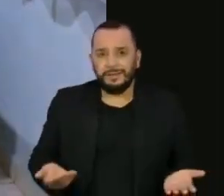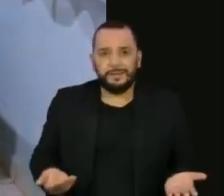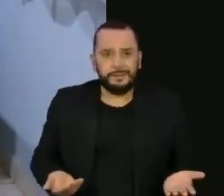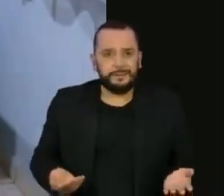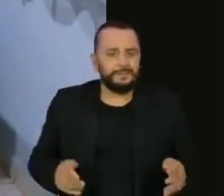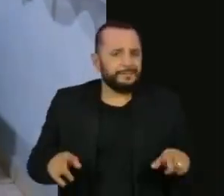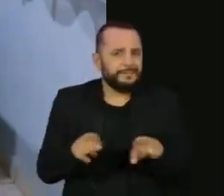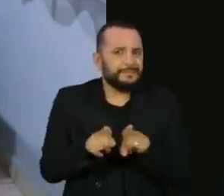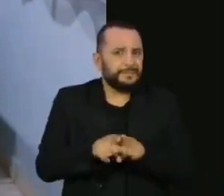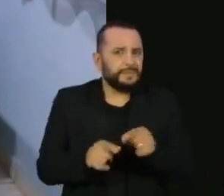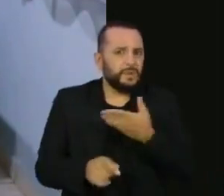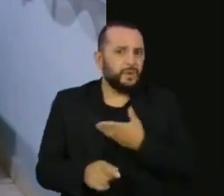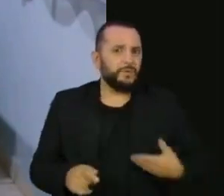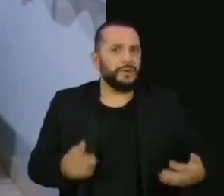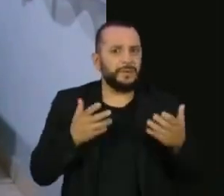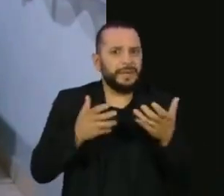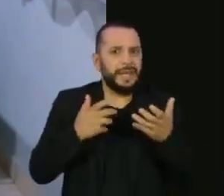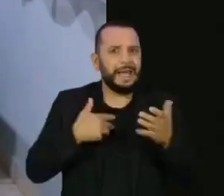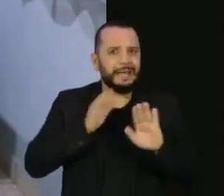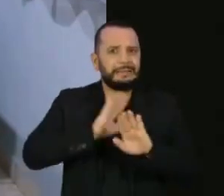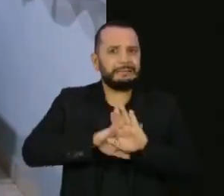para tirar,